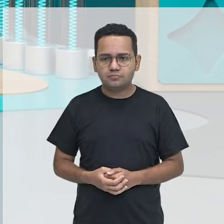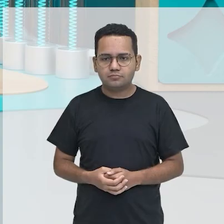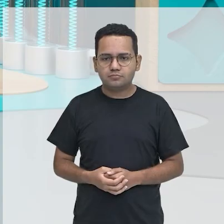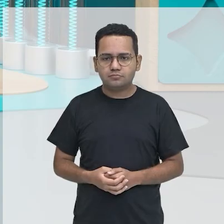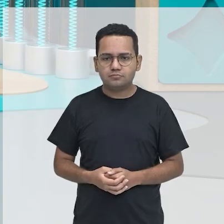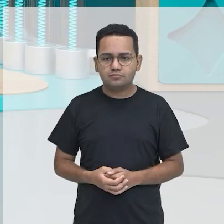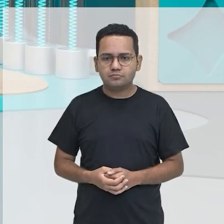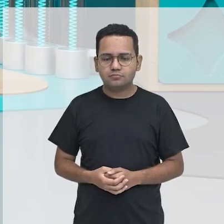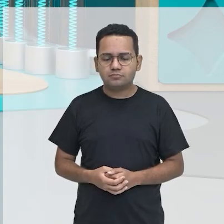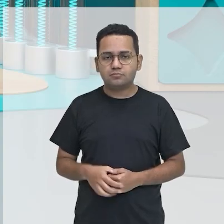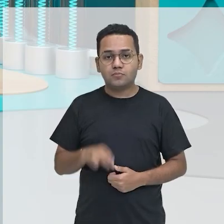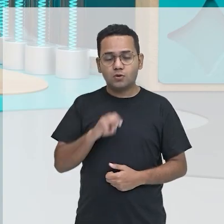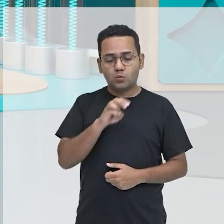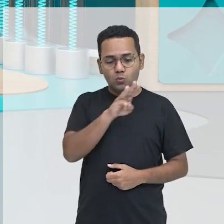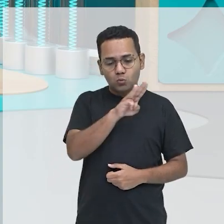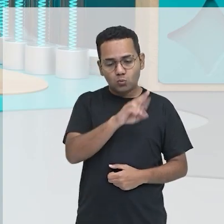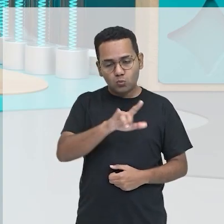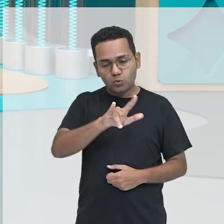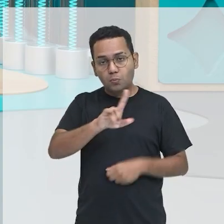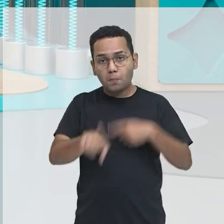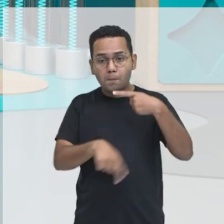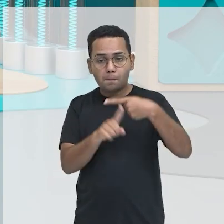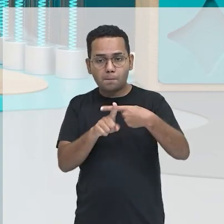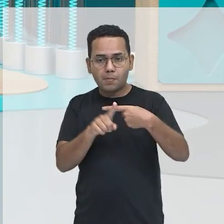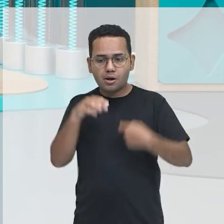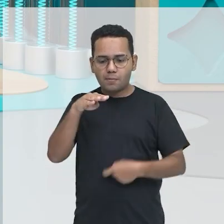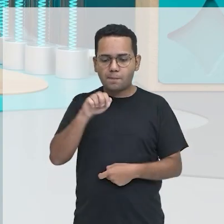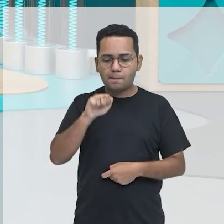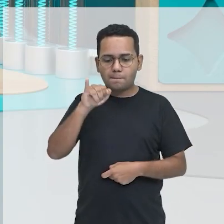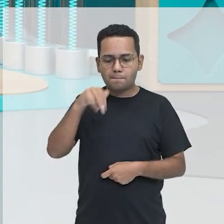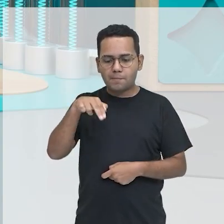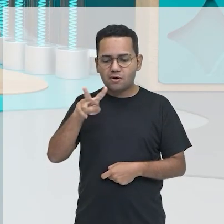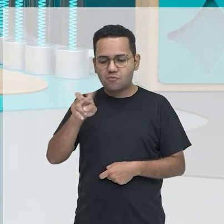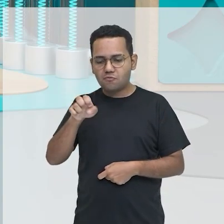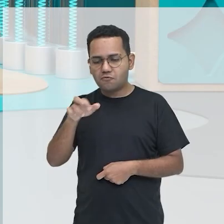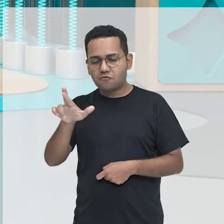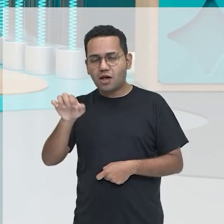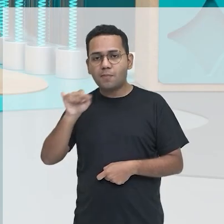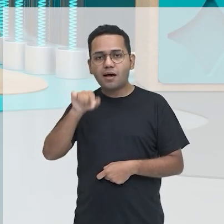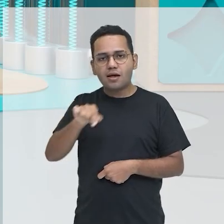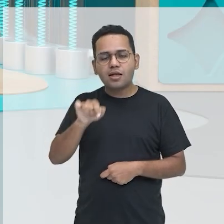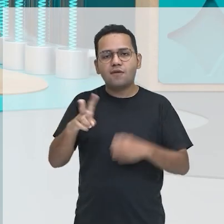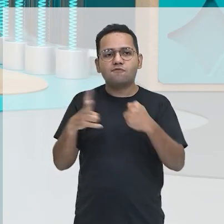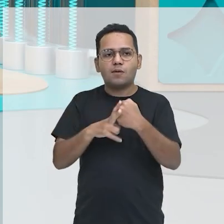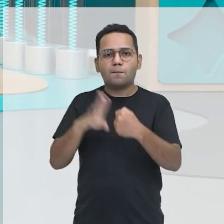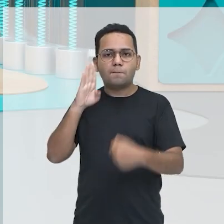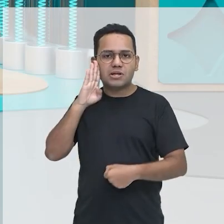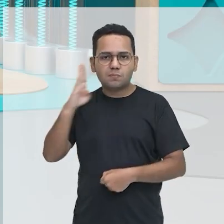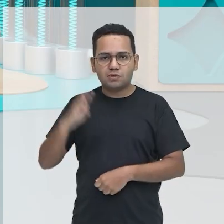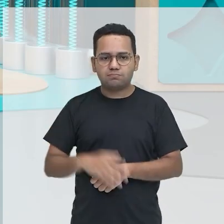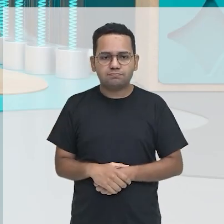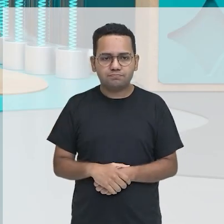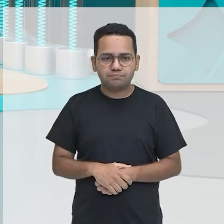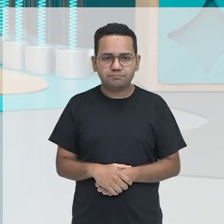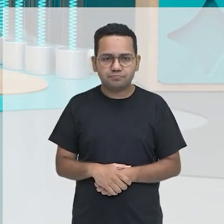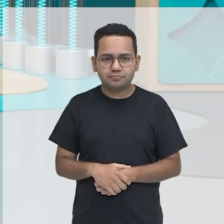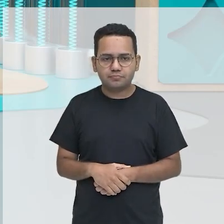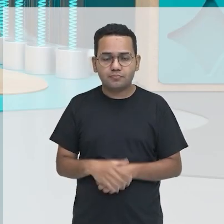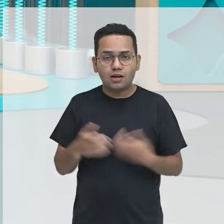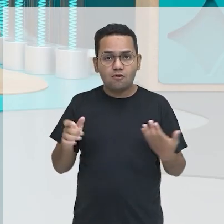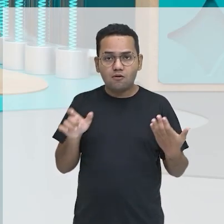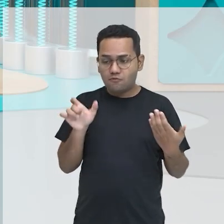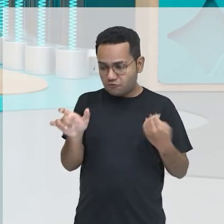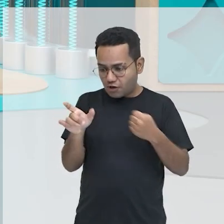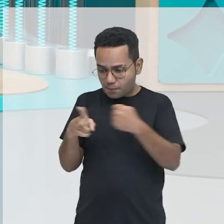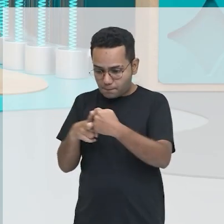verbo principal, tá? Então, é will mais main verb, que é o verbo principal. A posição do will, verbo auxiliar sempre, em